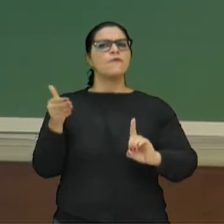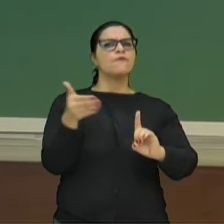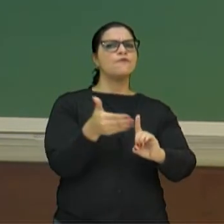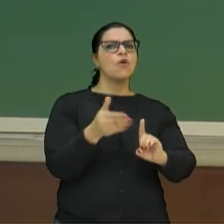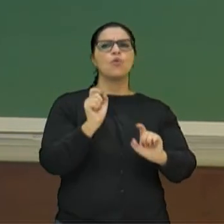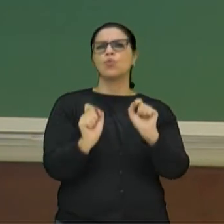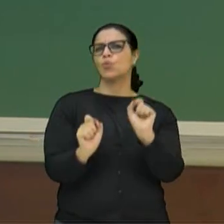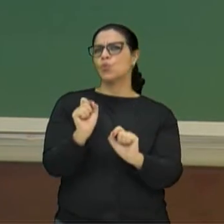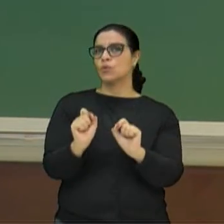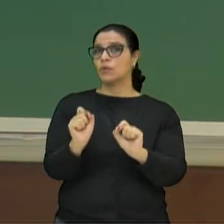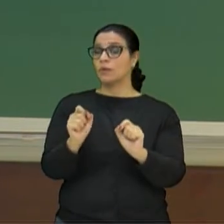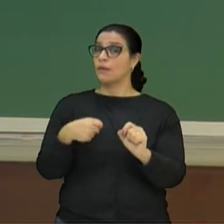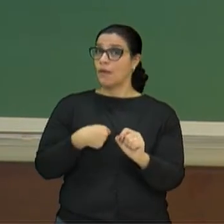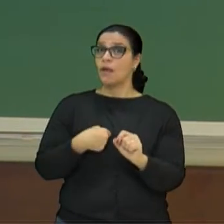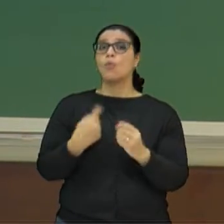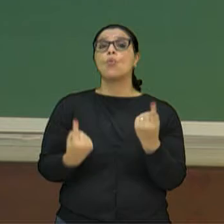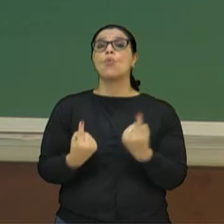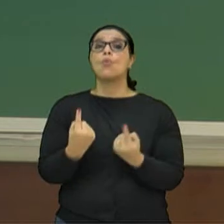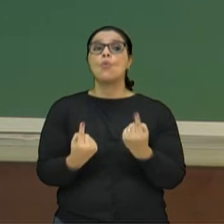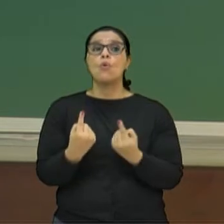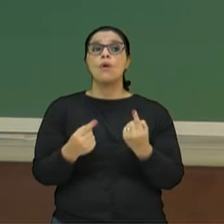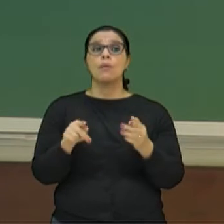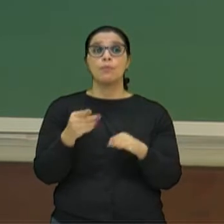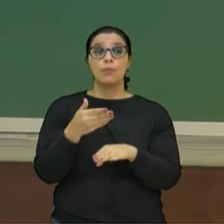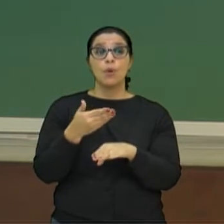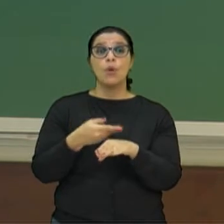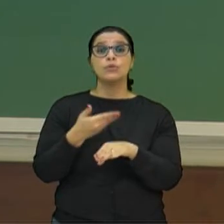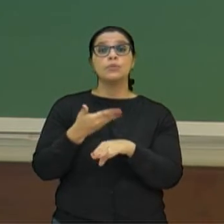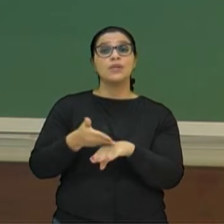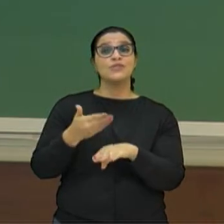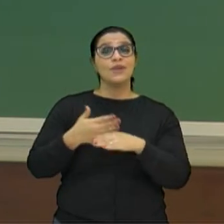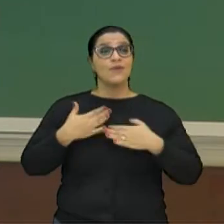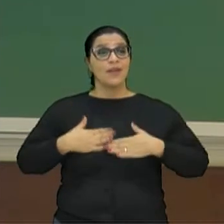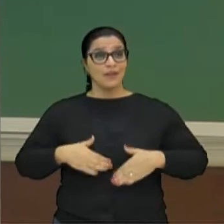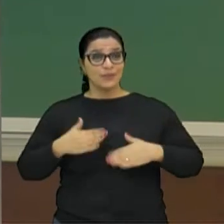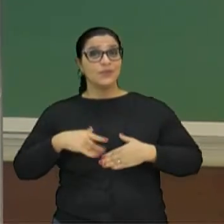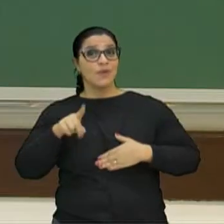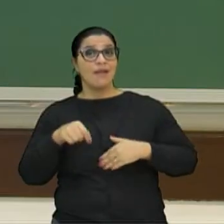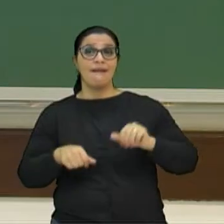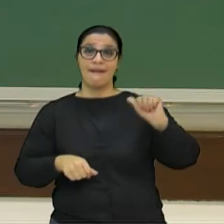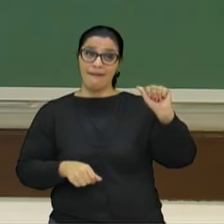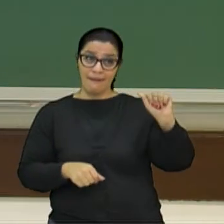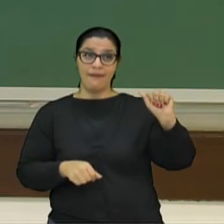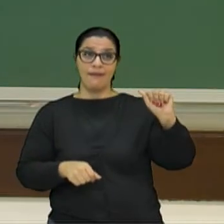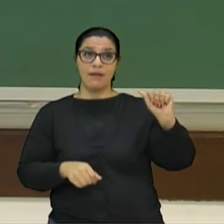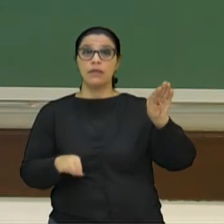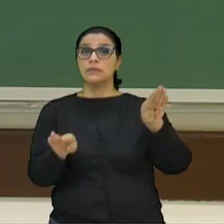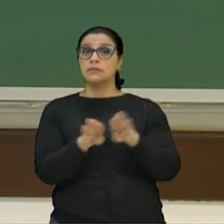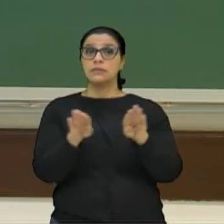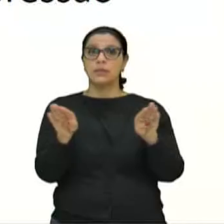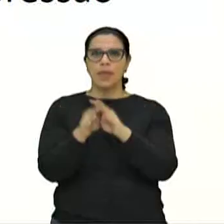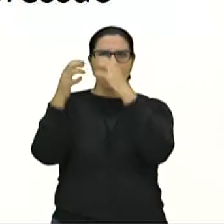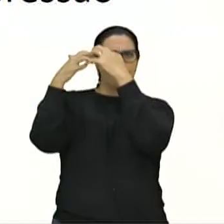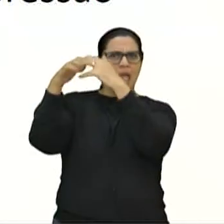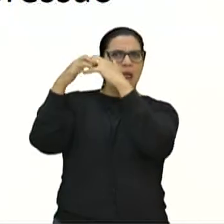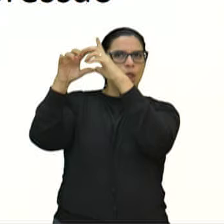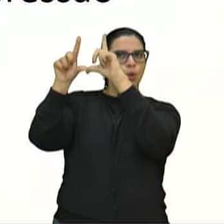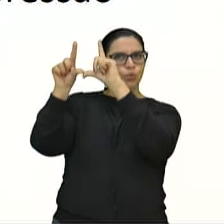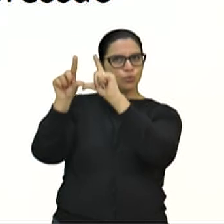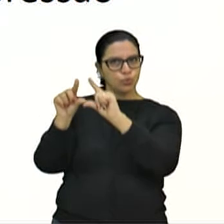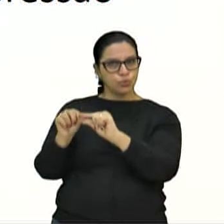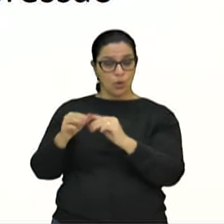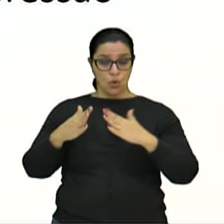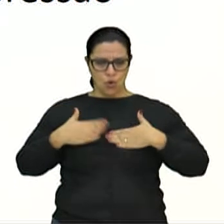objetivo. O principal objetivo então de se praticar o relaxamento é, letra A, romper as tensões